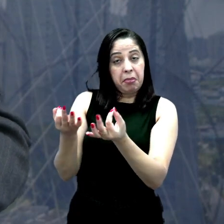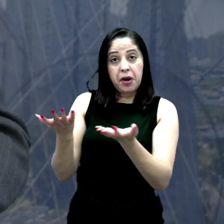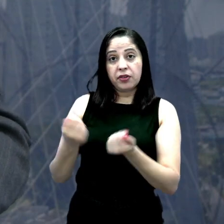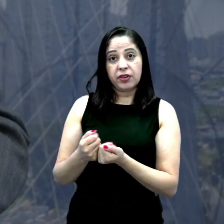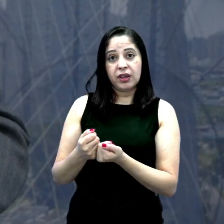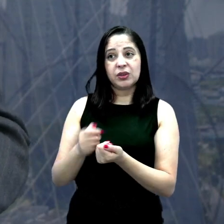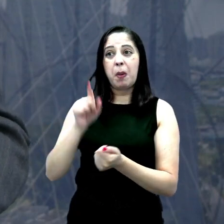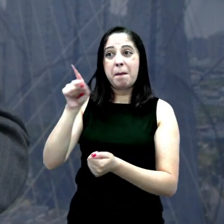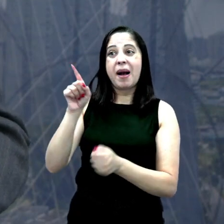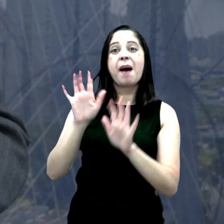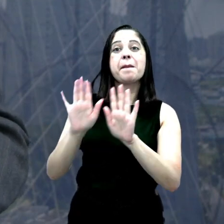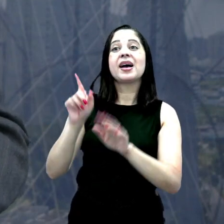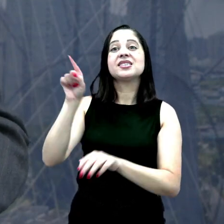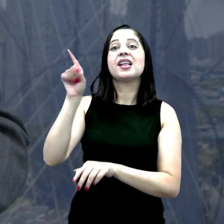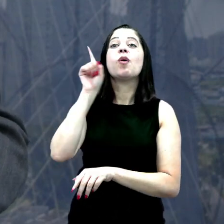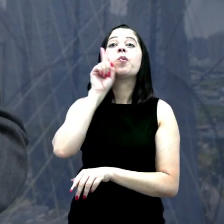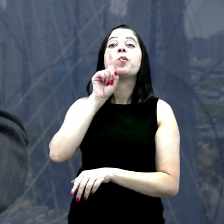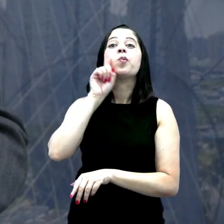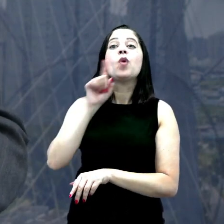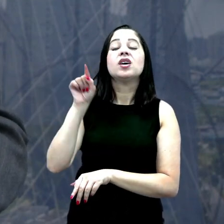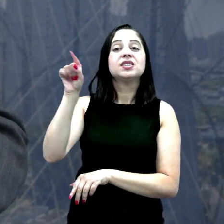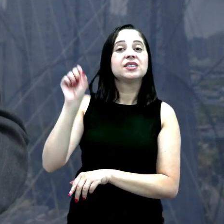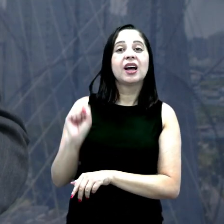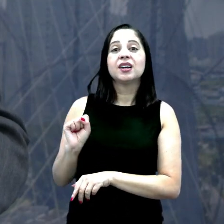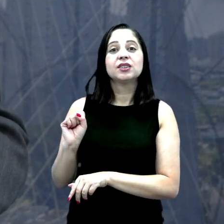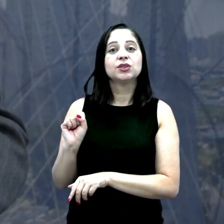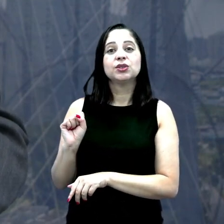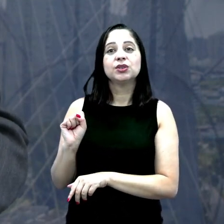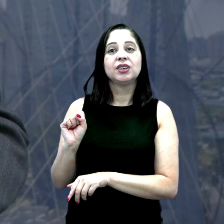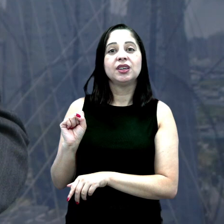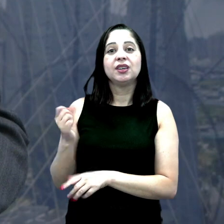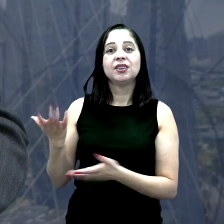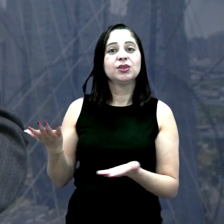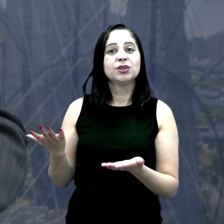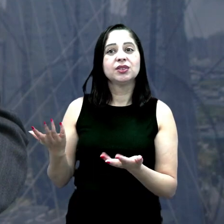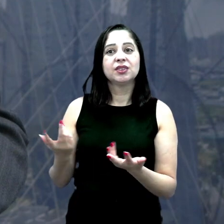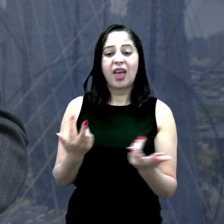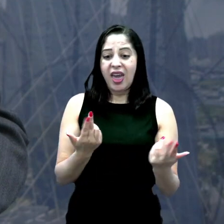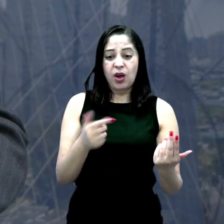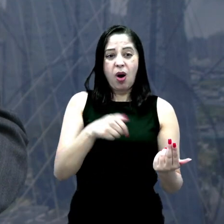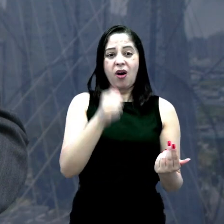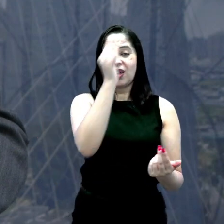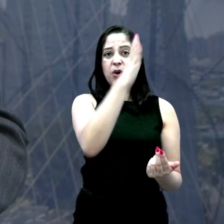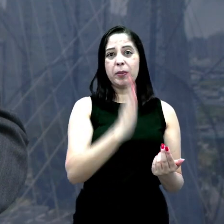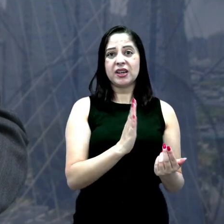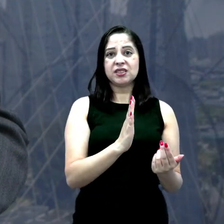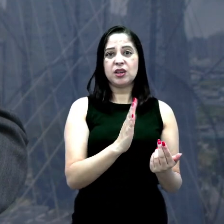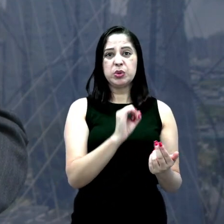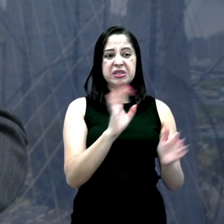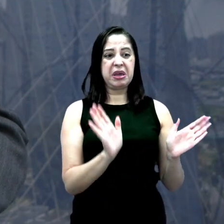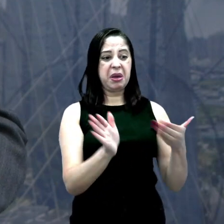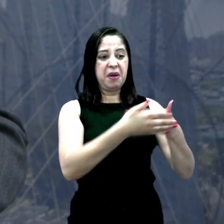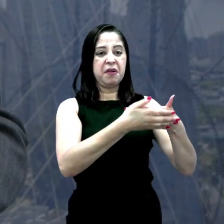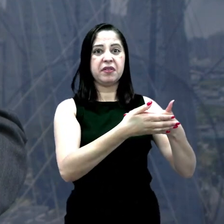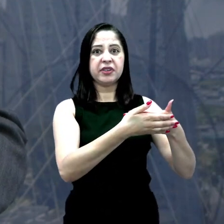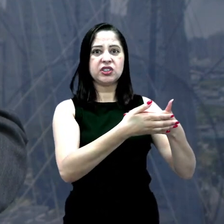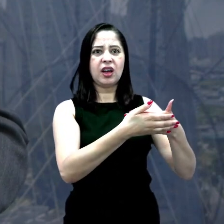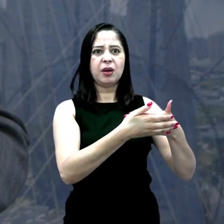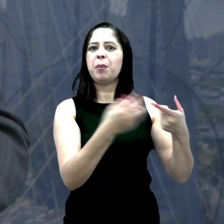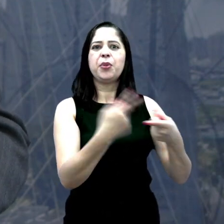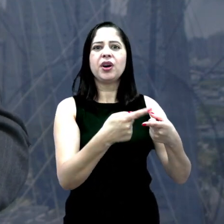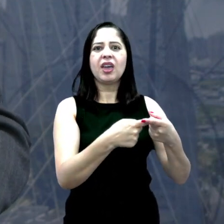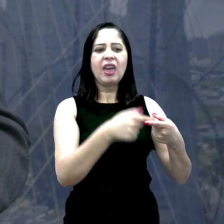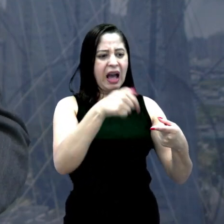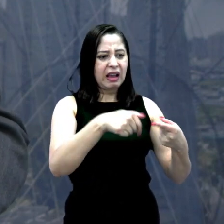certo ponto, porque ele se fez com estrangeiros. É igual a gente fechar as porteiras num país que se fez